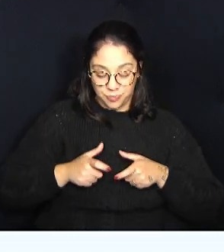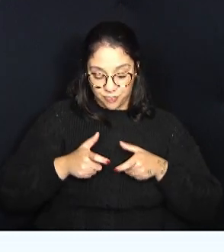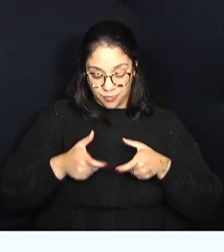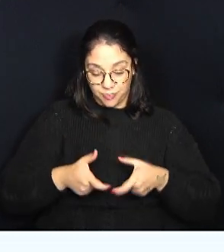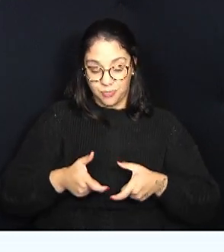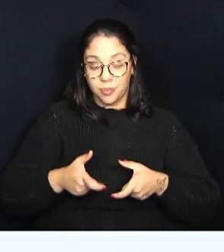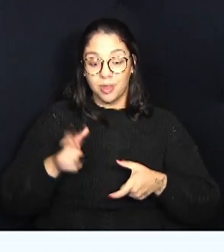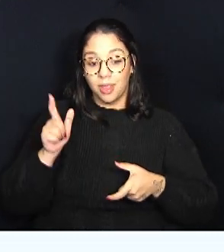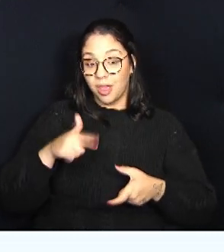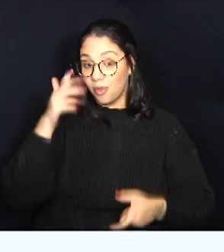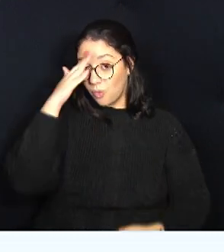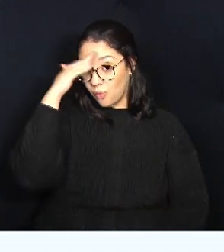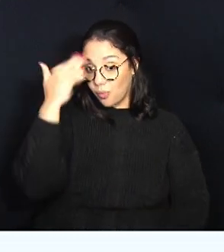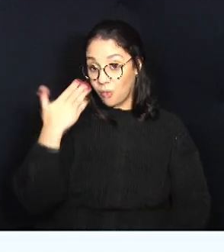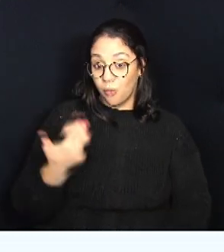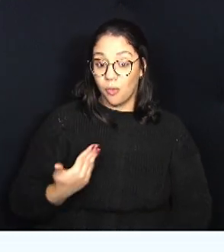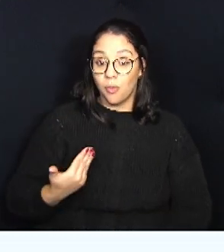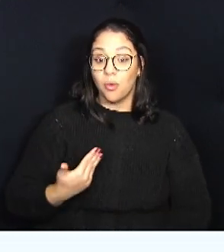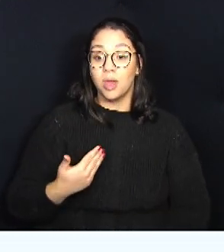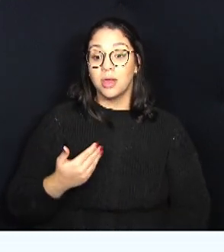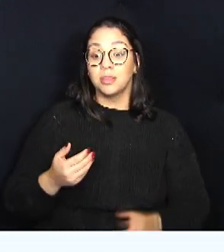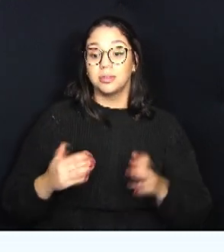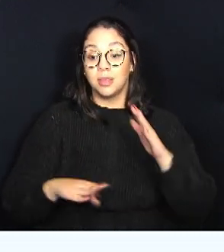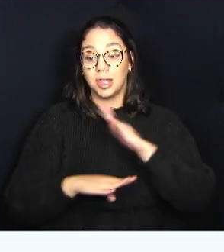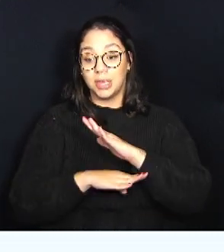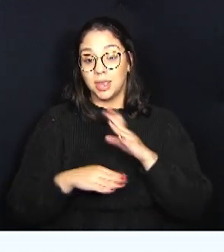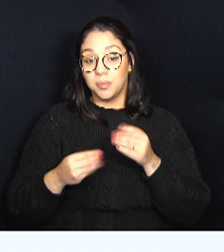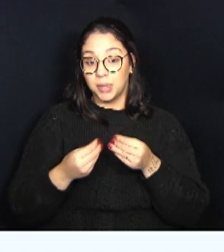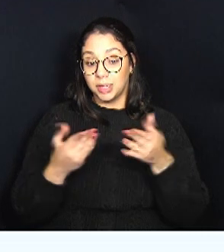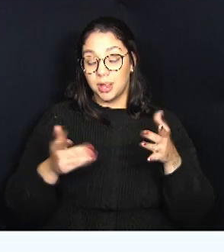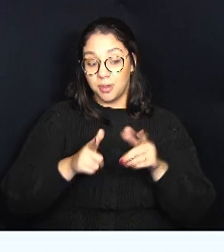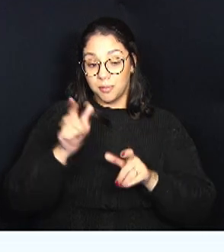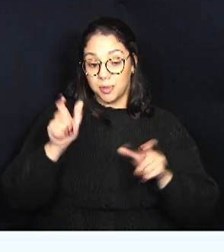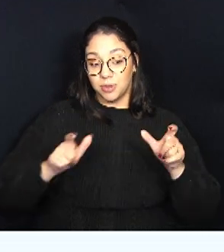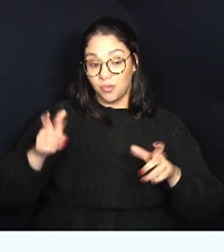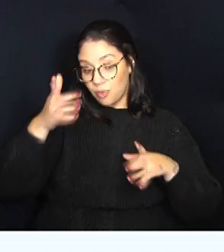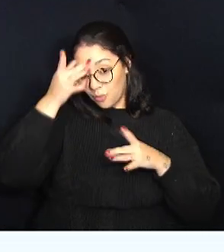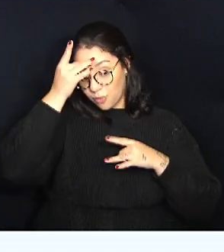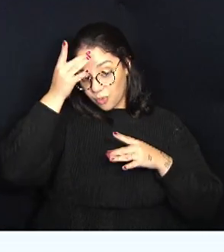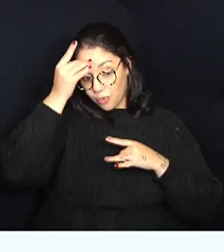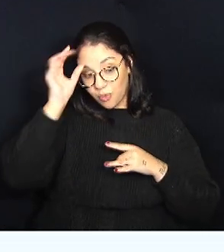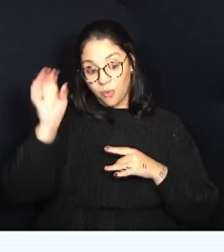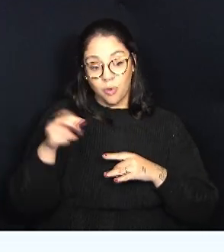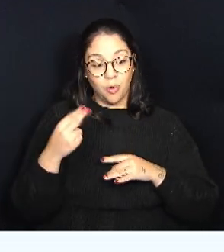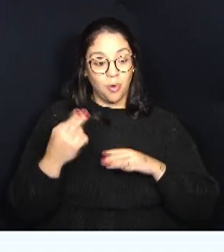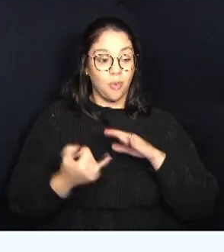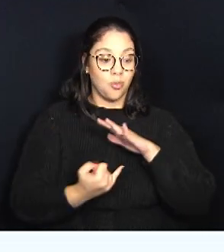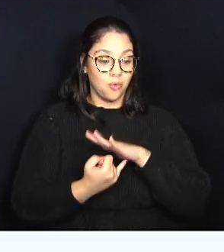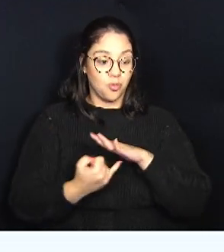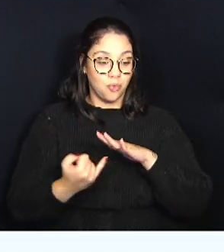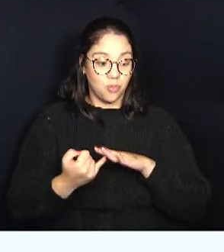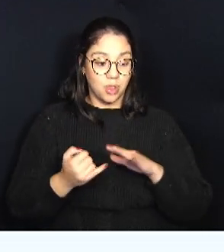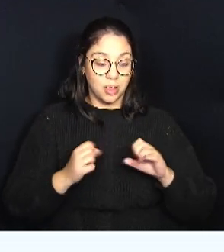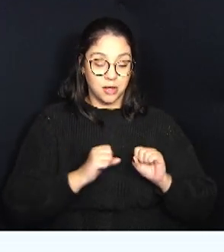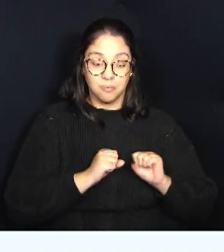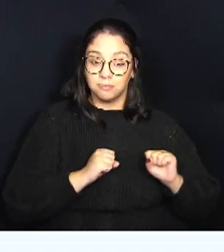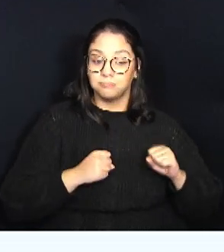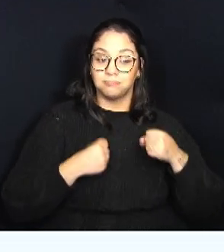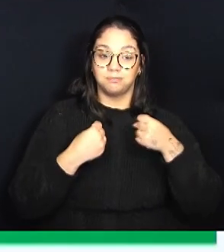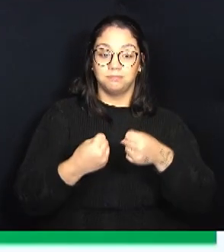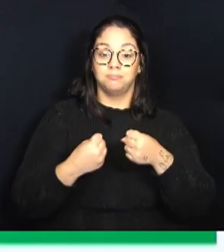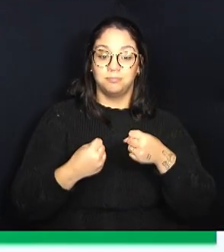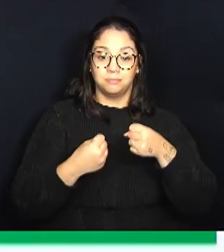uma honraria concedida pela Câmara a personalidades ou entidades que se destacam na defesa do meio